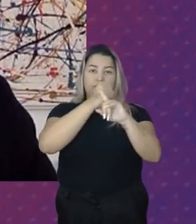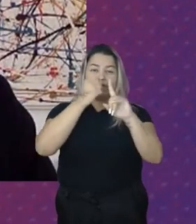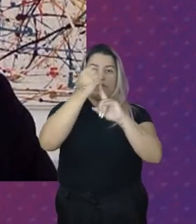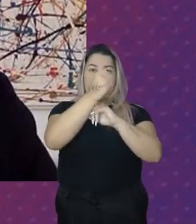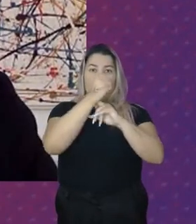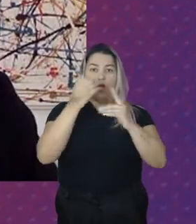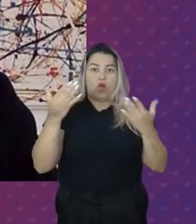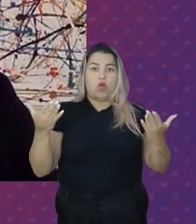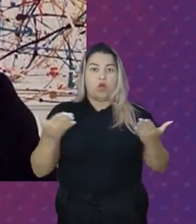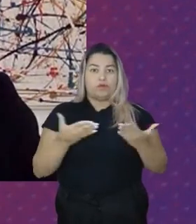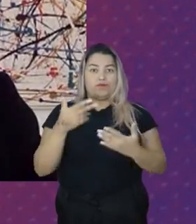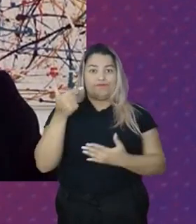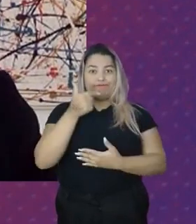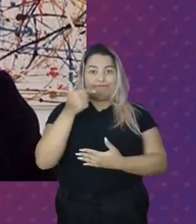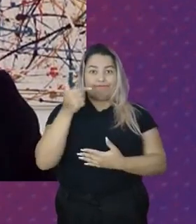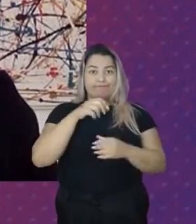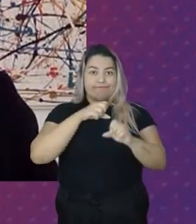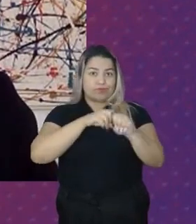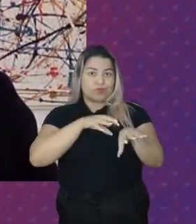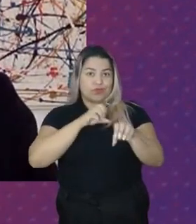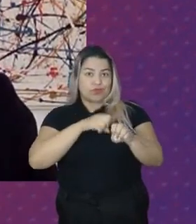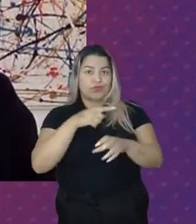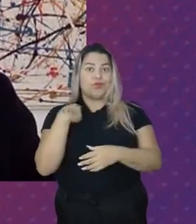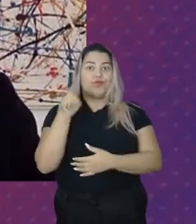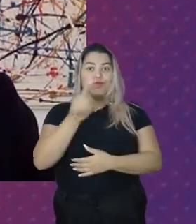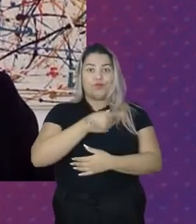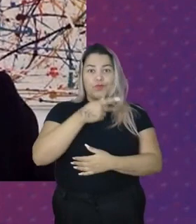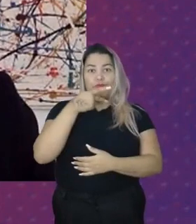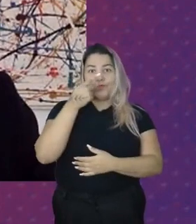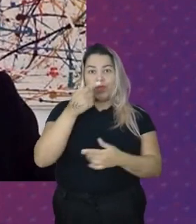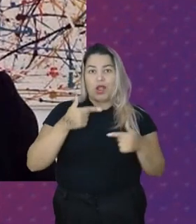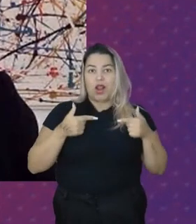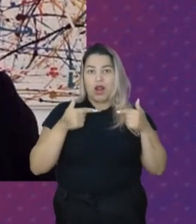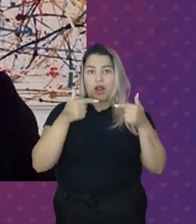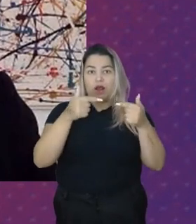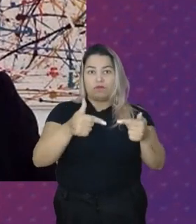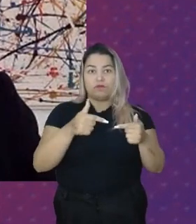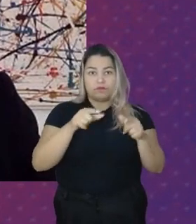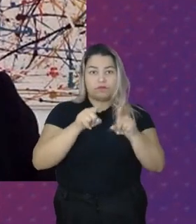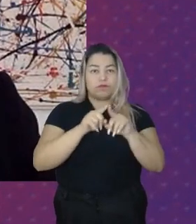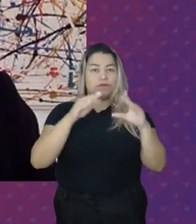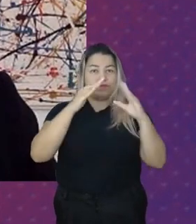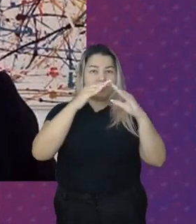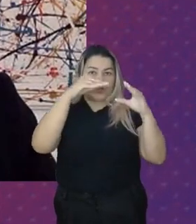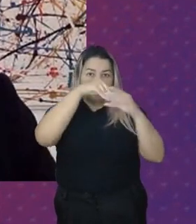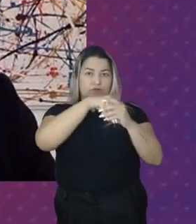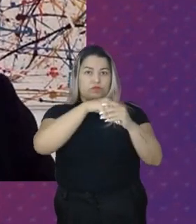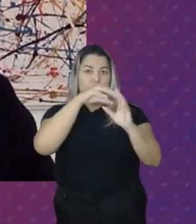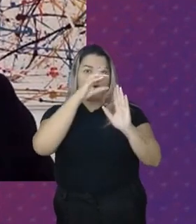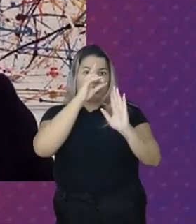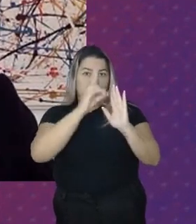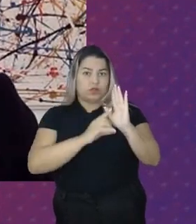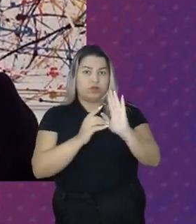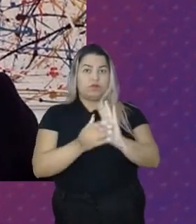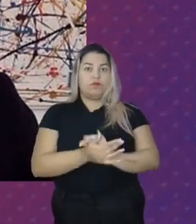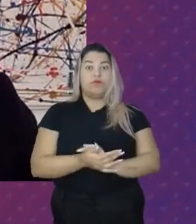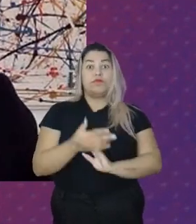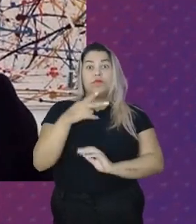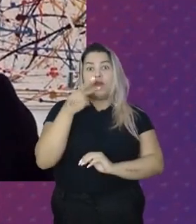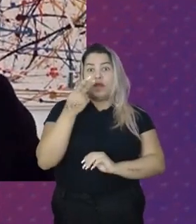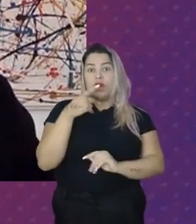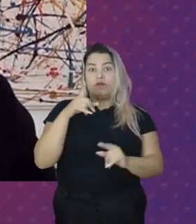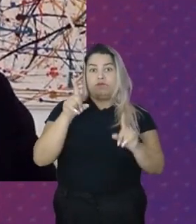Hoje, na nossa segunda aula, nós vamos falar sobre a luta das trabalhadoras domésticas por direitos. Eu quero falar